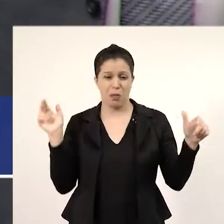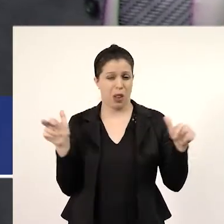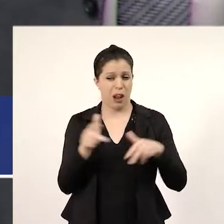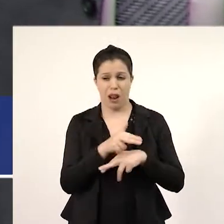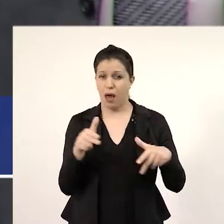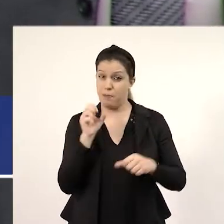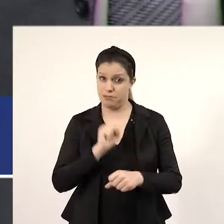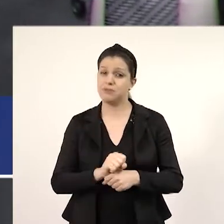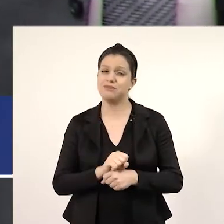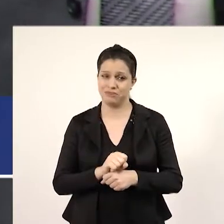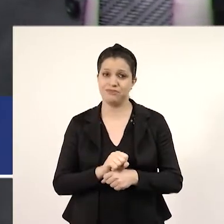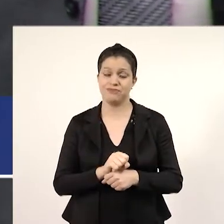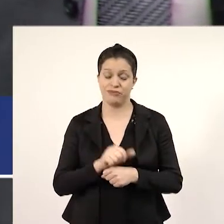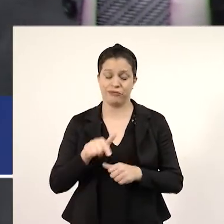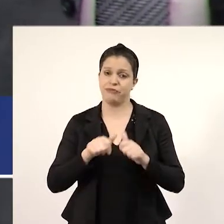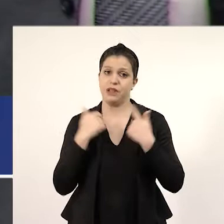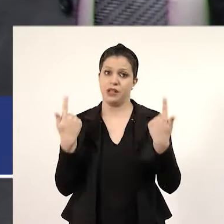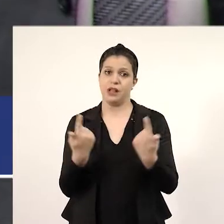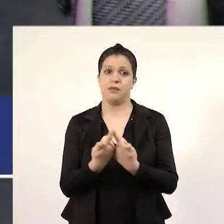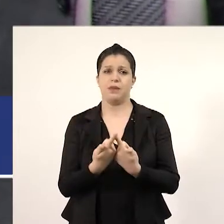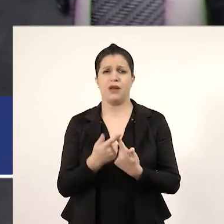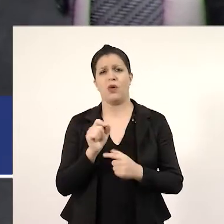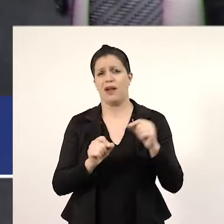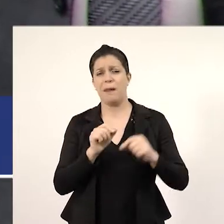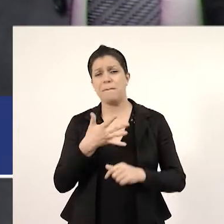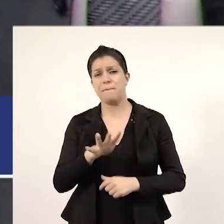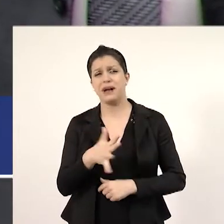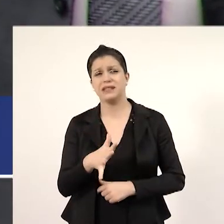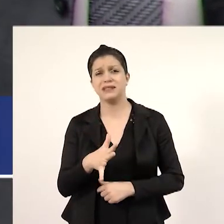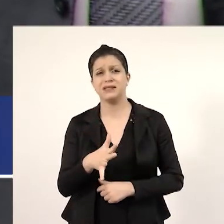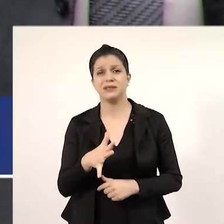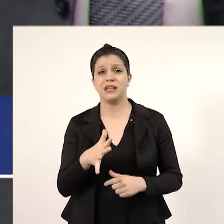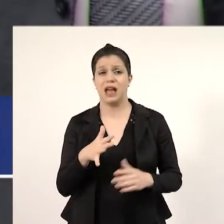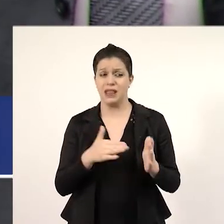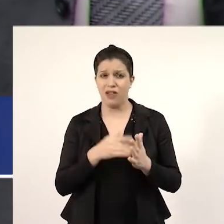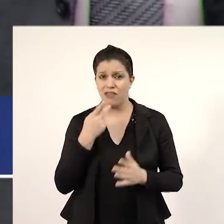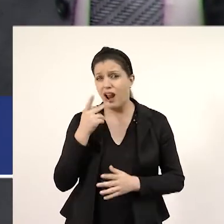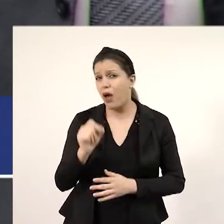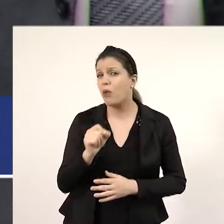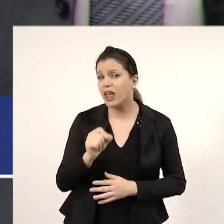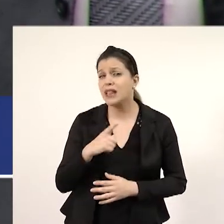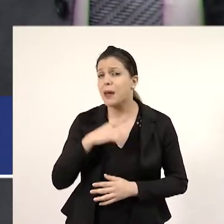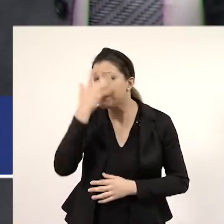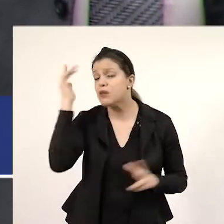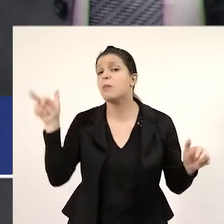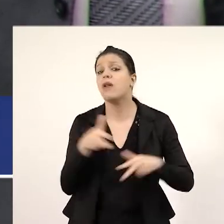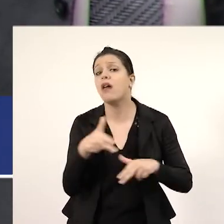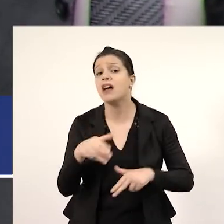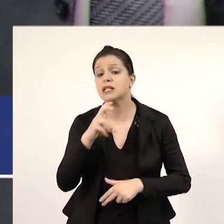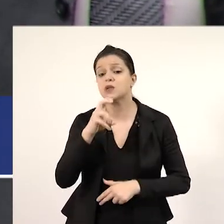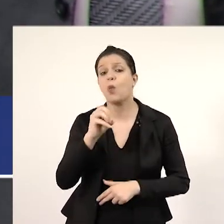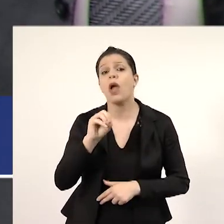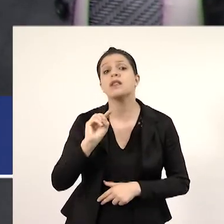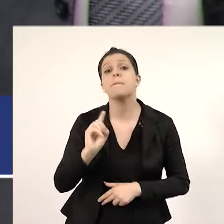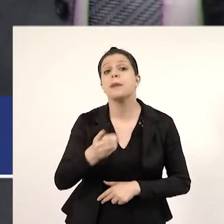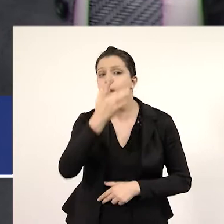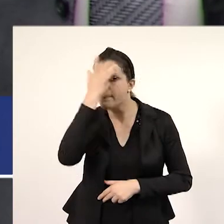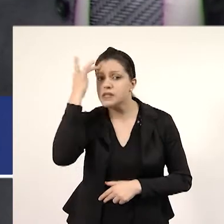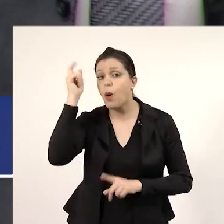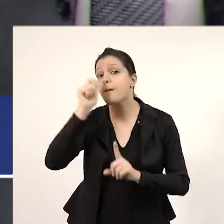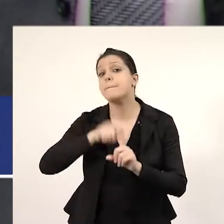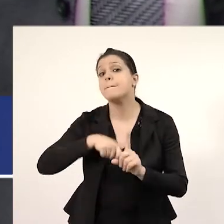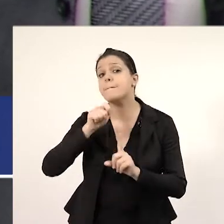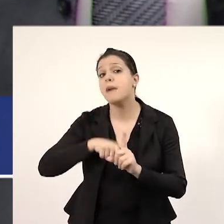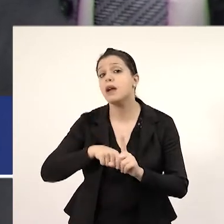diminuir o fluxo de pessoas na Assembleia Legislativa que gira em torno, senhores deputados. Até é importante ser colocado isso aqui. 50